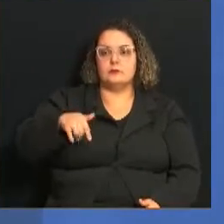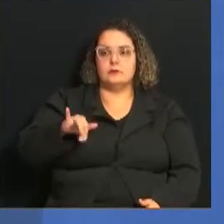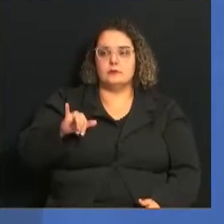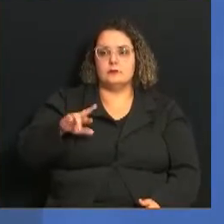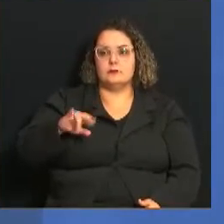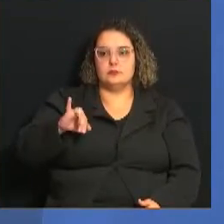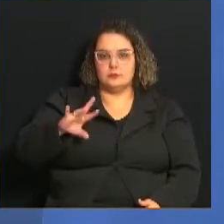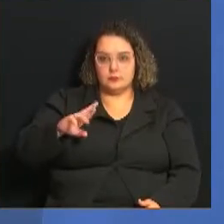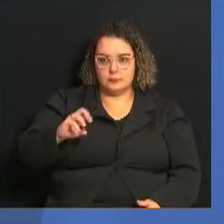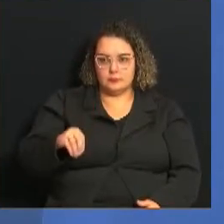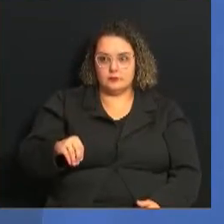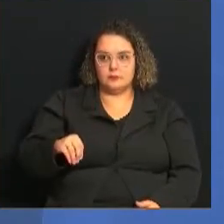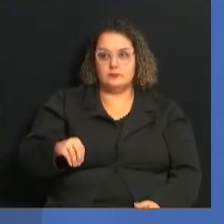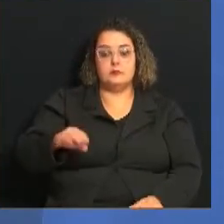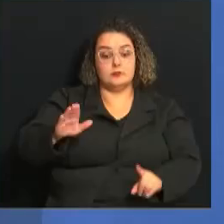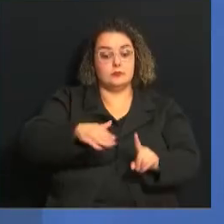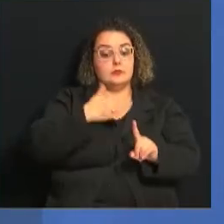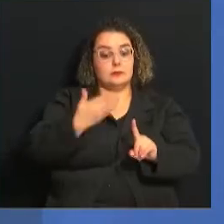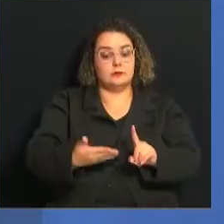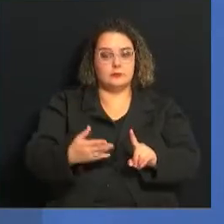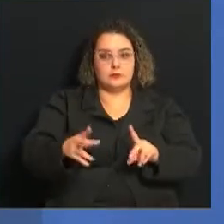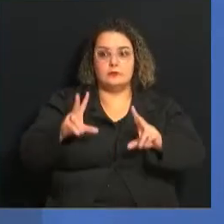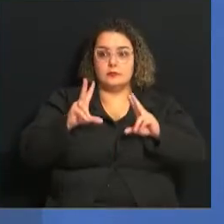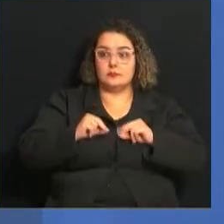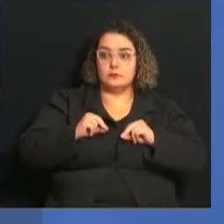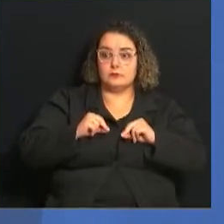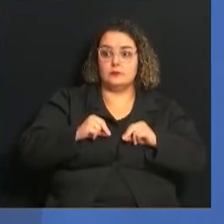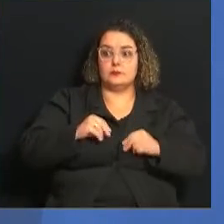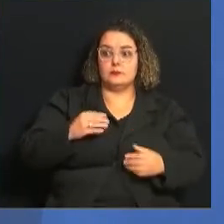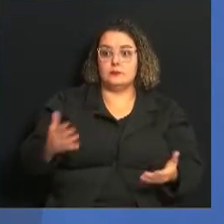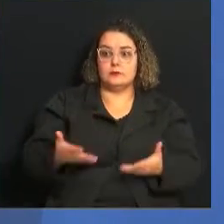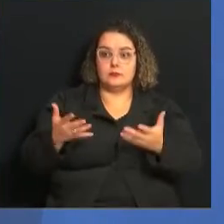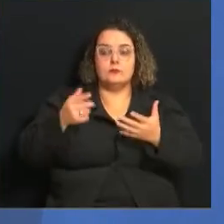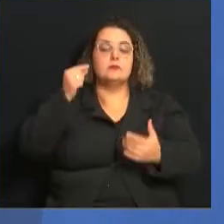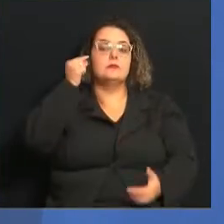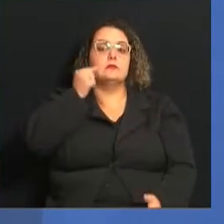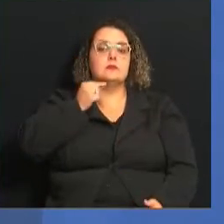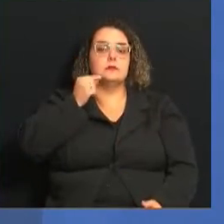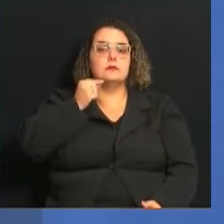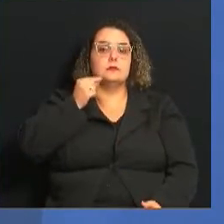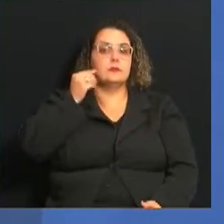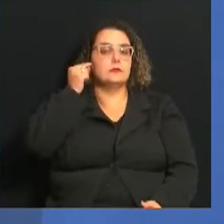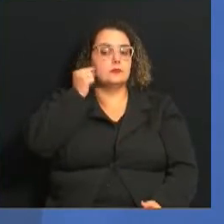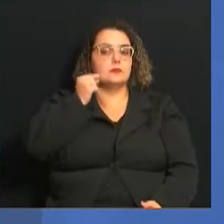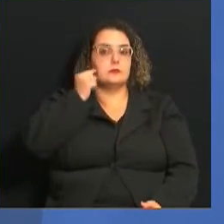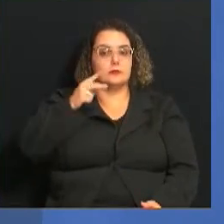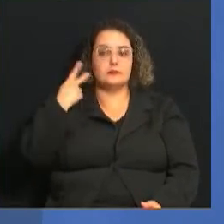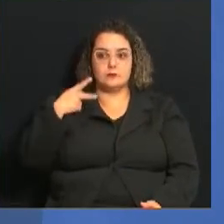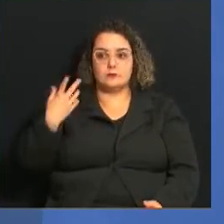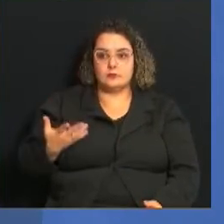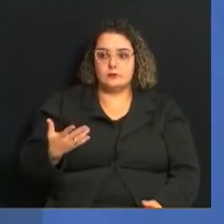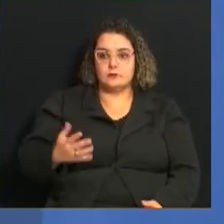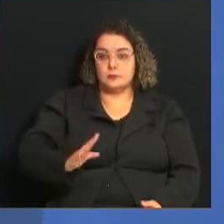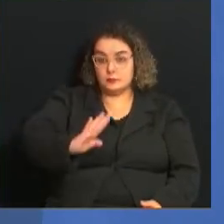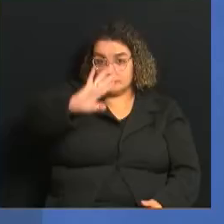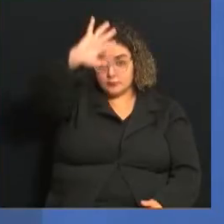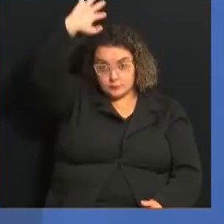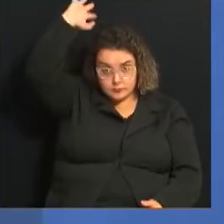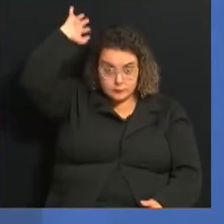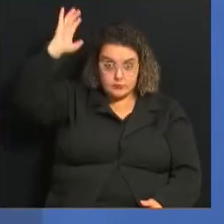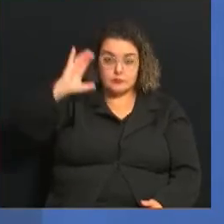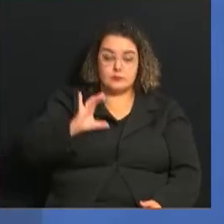mérito, por iniciativa do vereador Marcelo Silva, que será dado ao Centro de Formação de Bombeiro Civil,